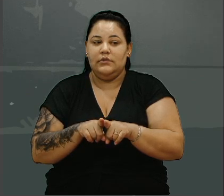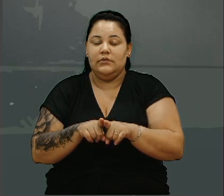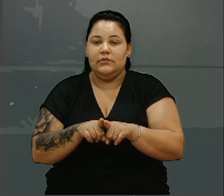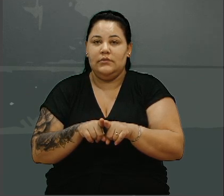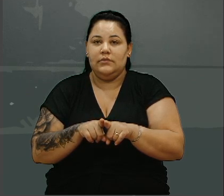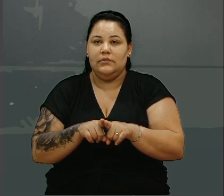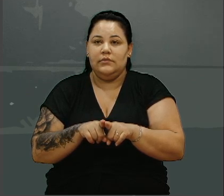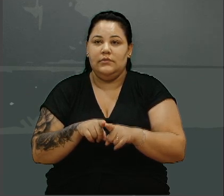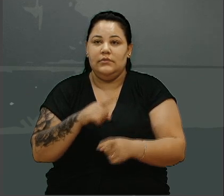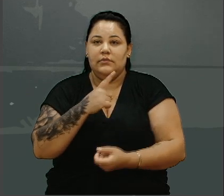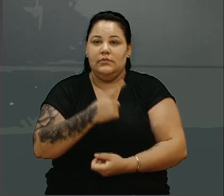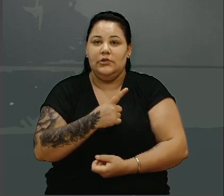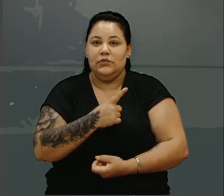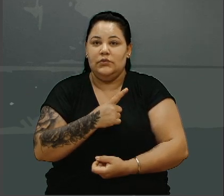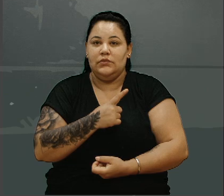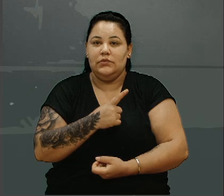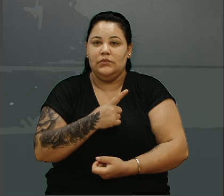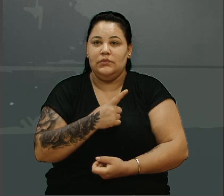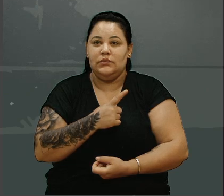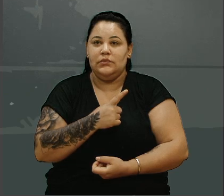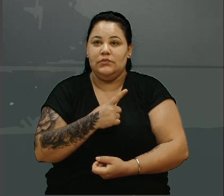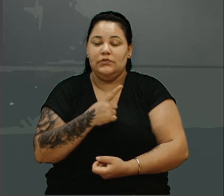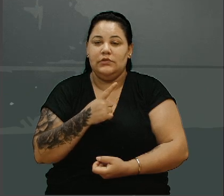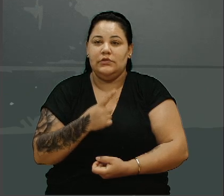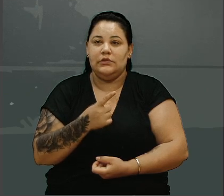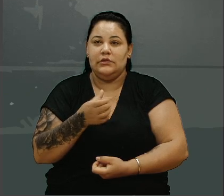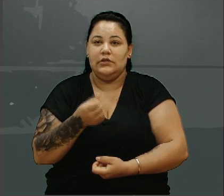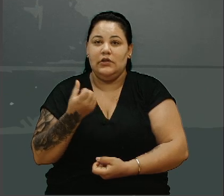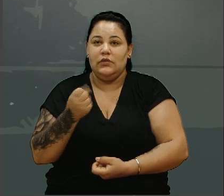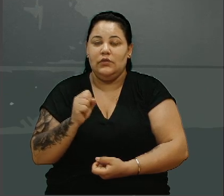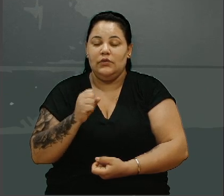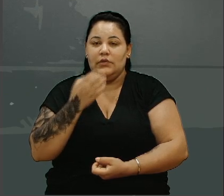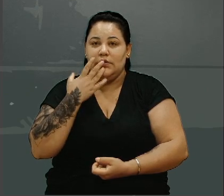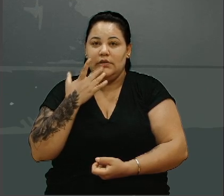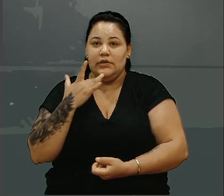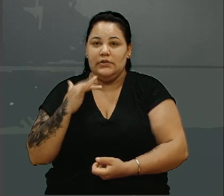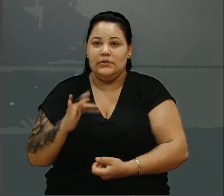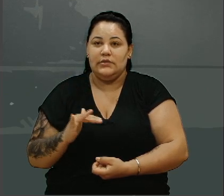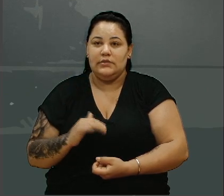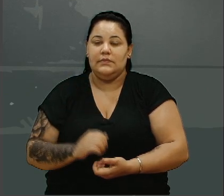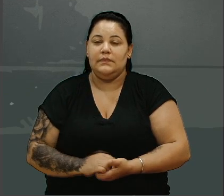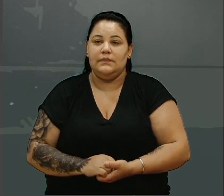5.058 crianças estudantes transportadas.